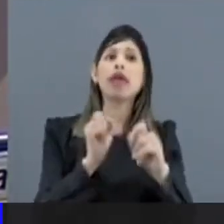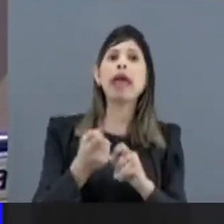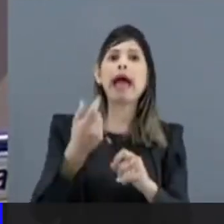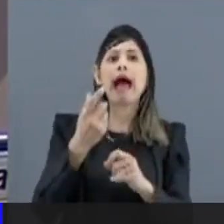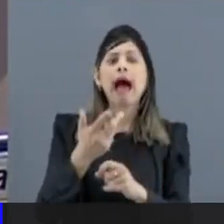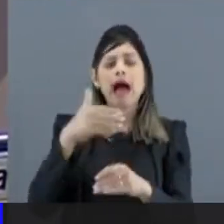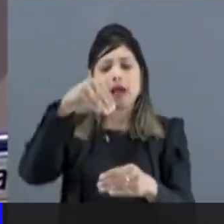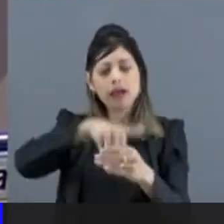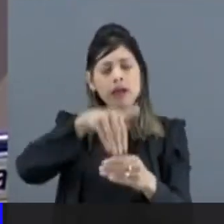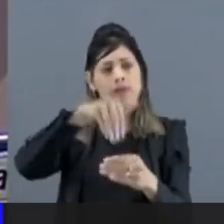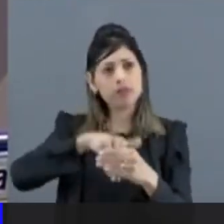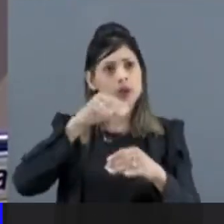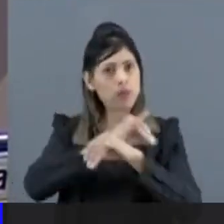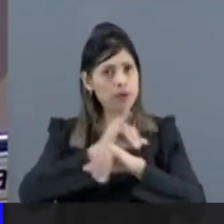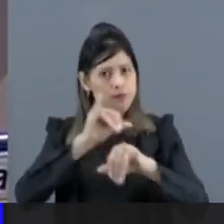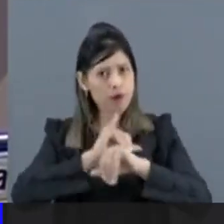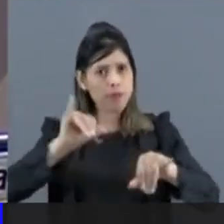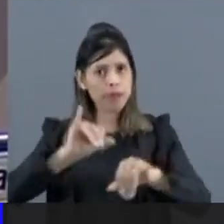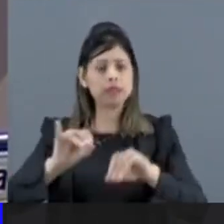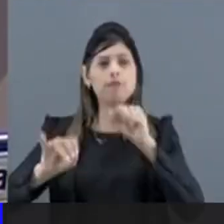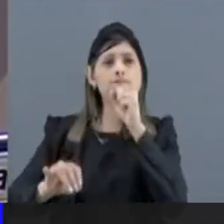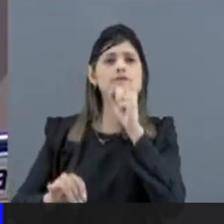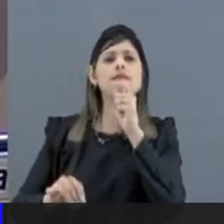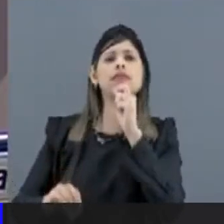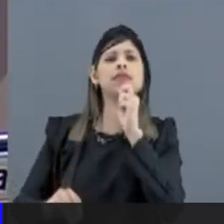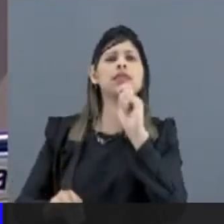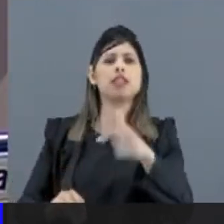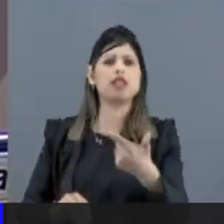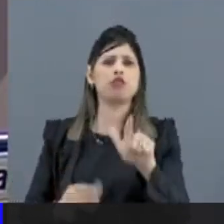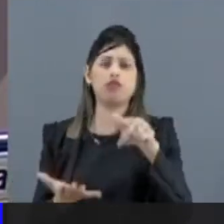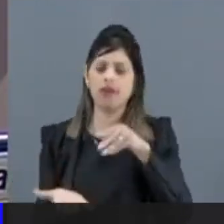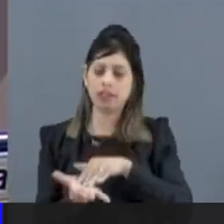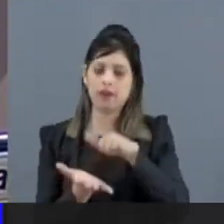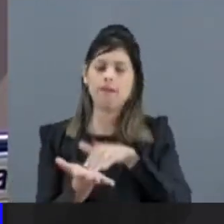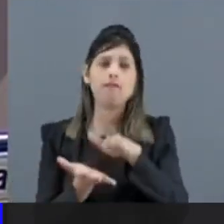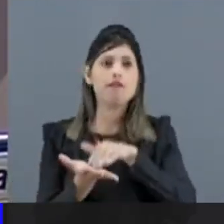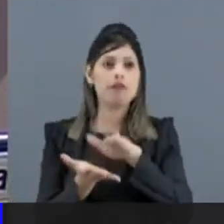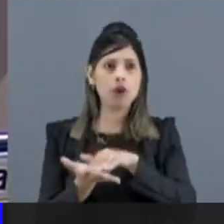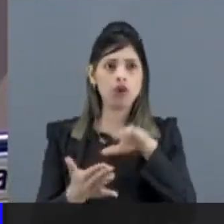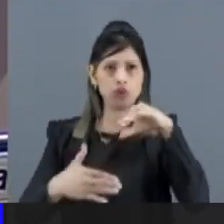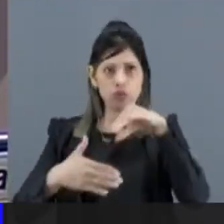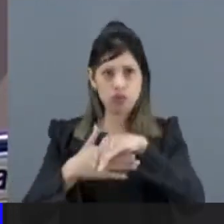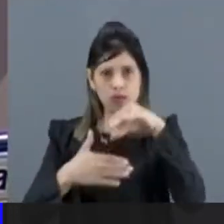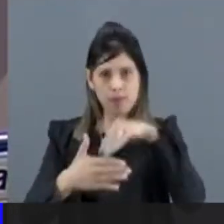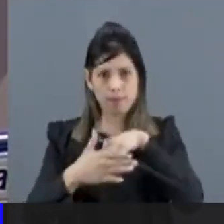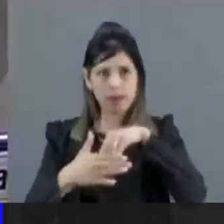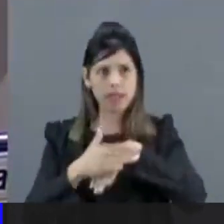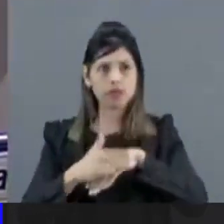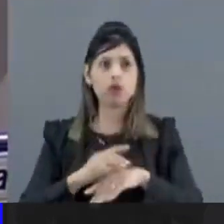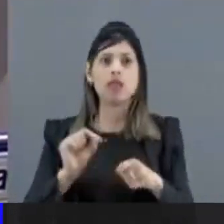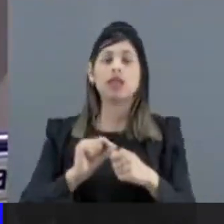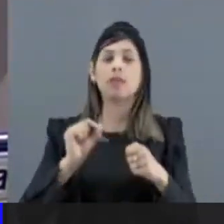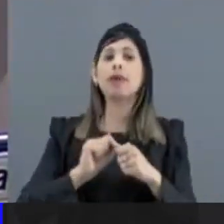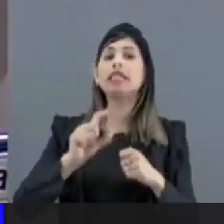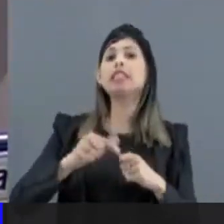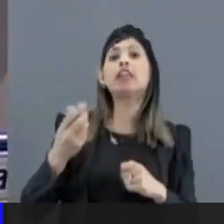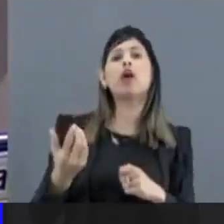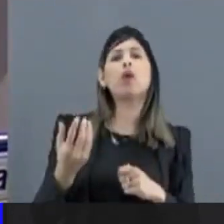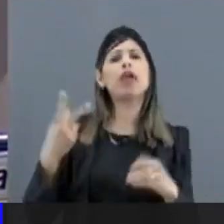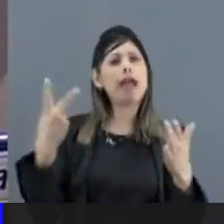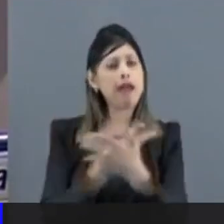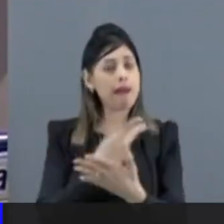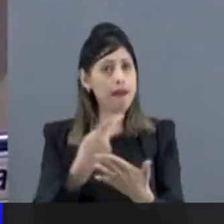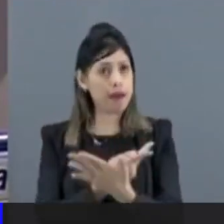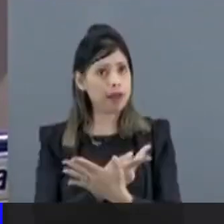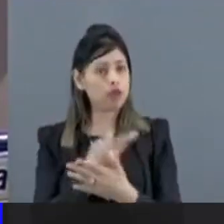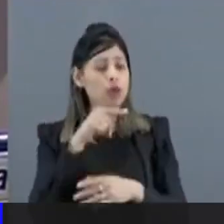anunciando que a eleição sem voto impresso seria fraude os peritos criminais ao invés ao revés concluíram que